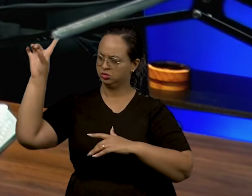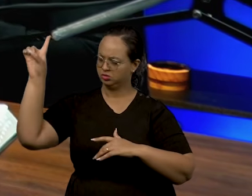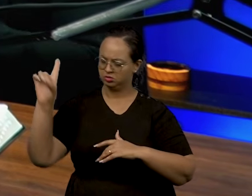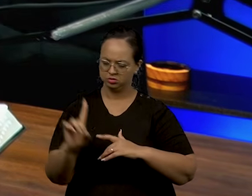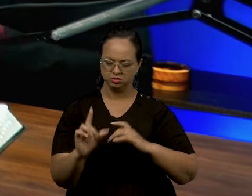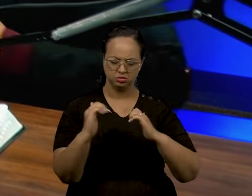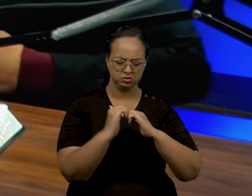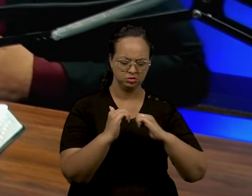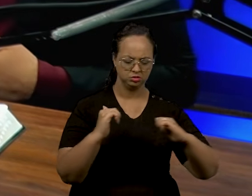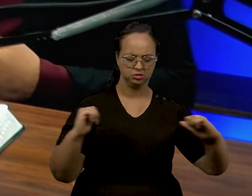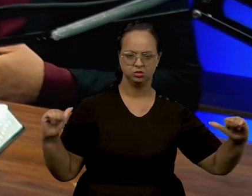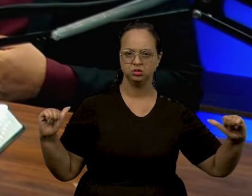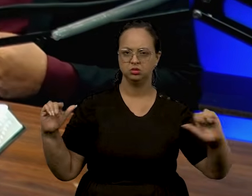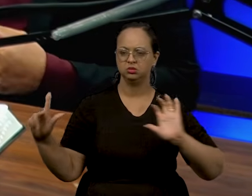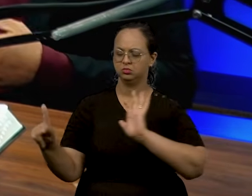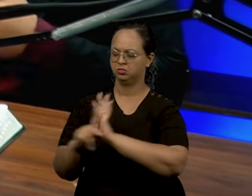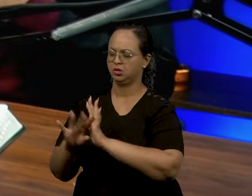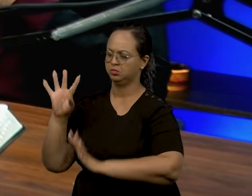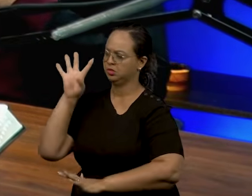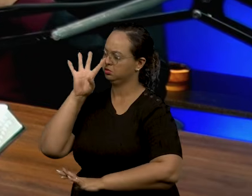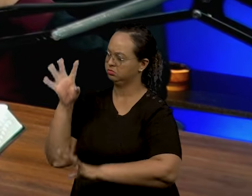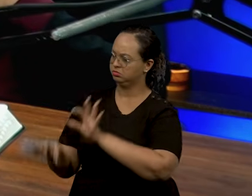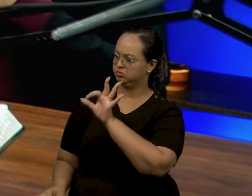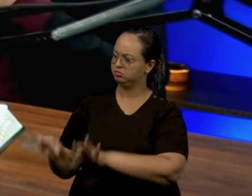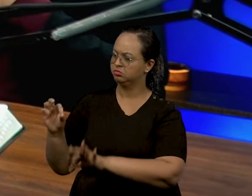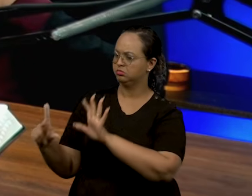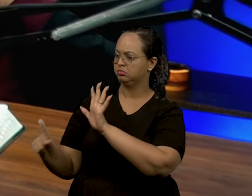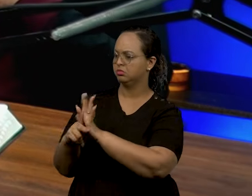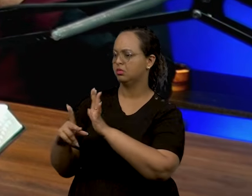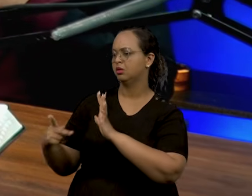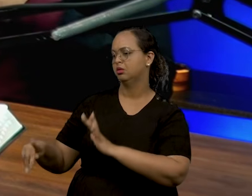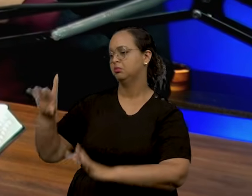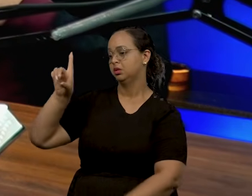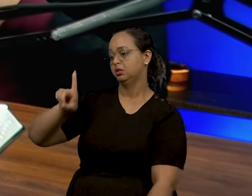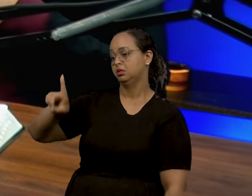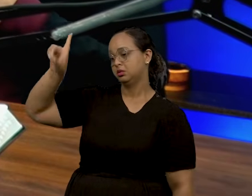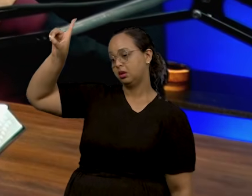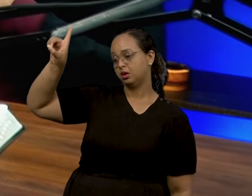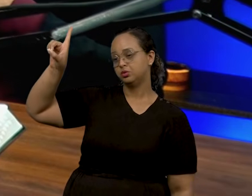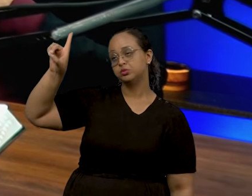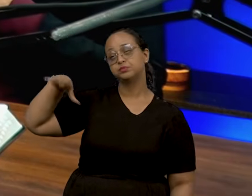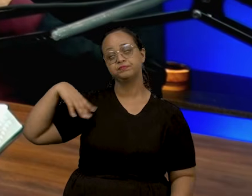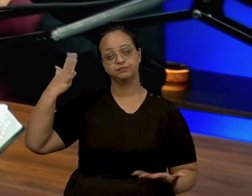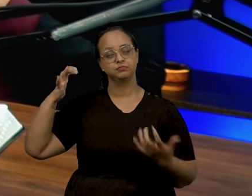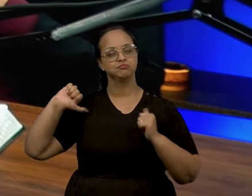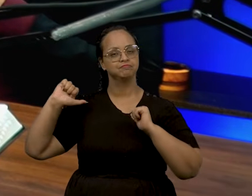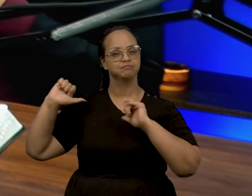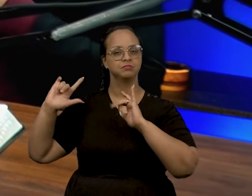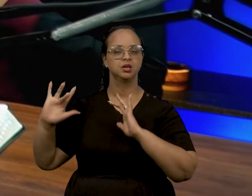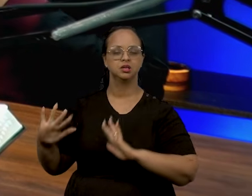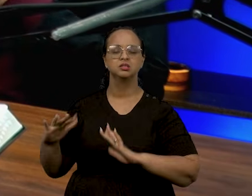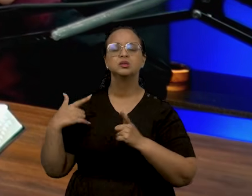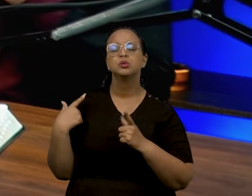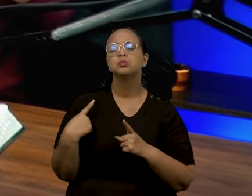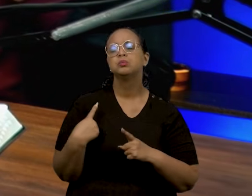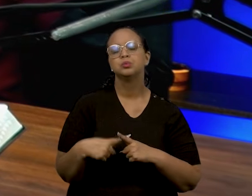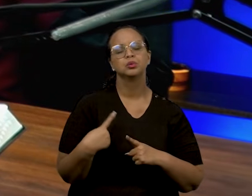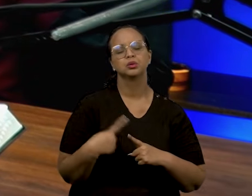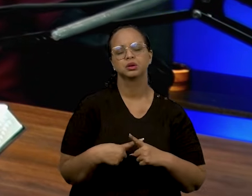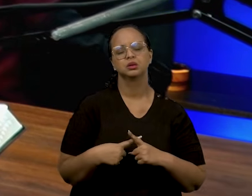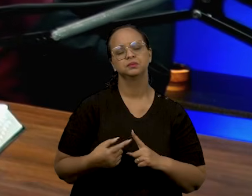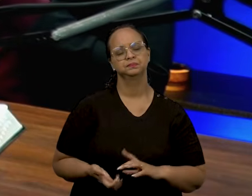espirituais. E aí é onde entra a nossa grande bênção. Por quê? Porque nós vamos observar